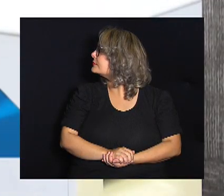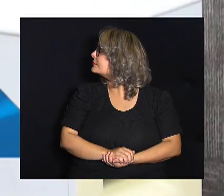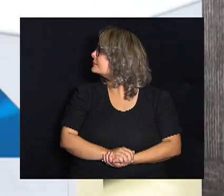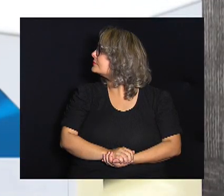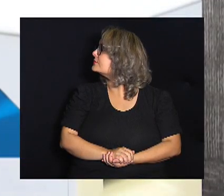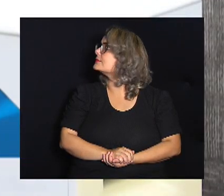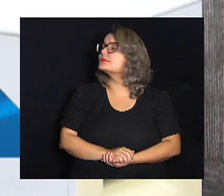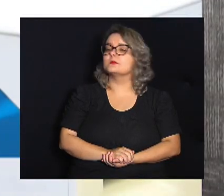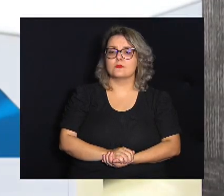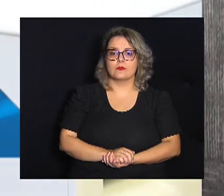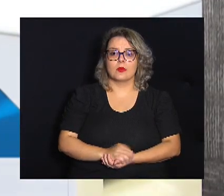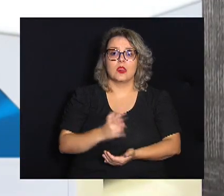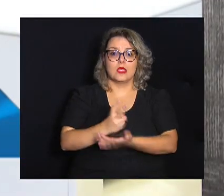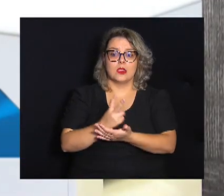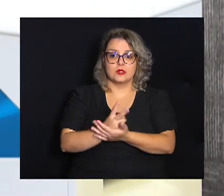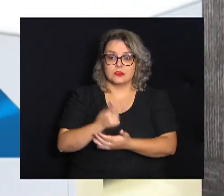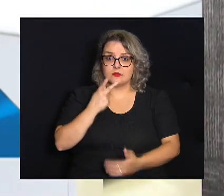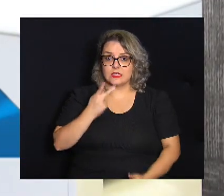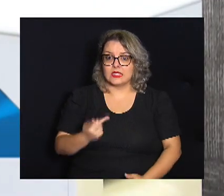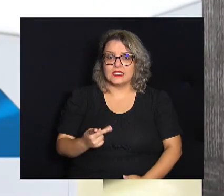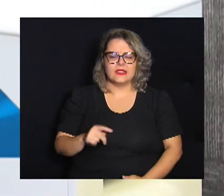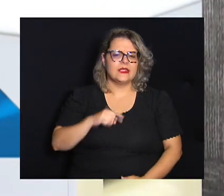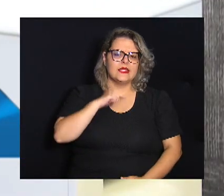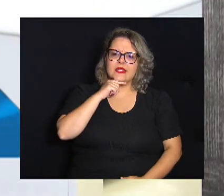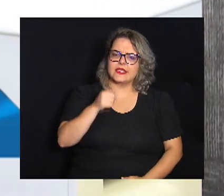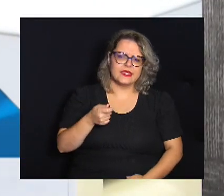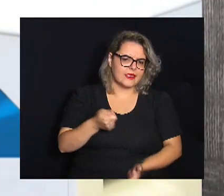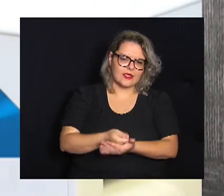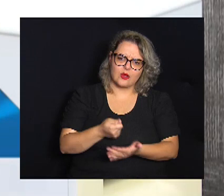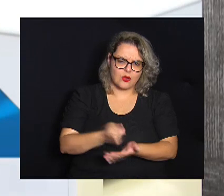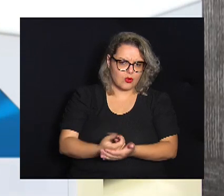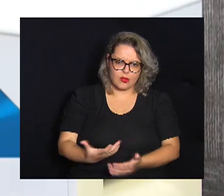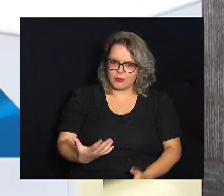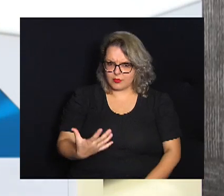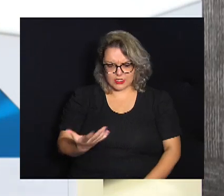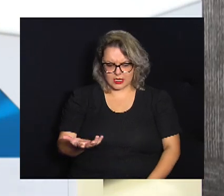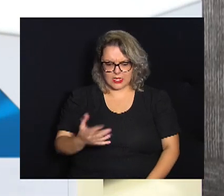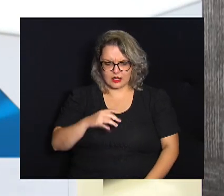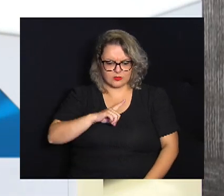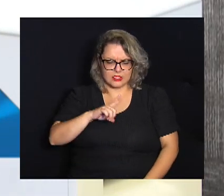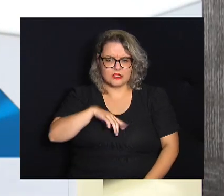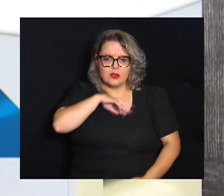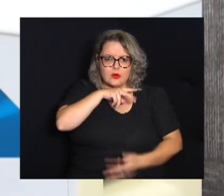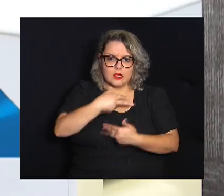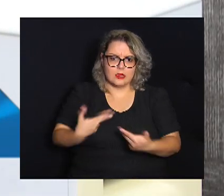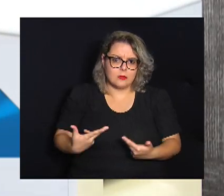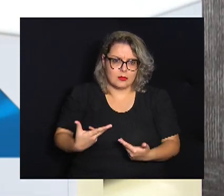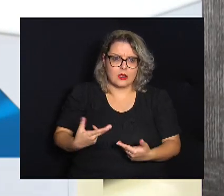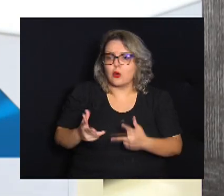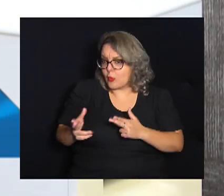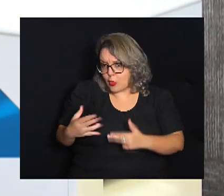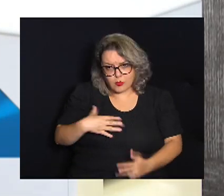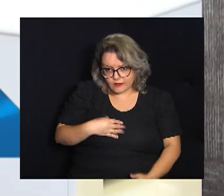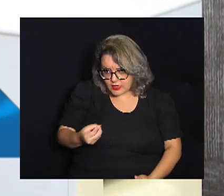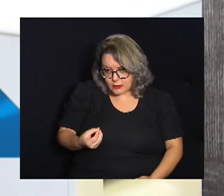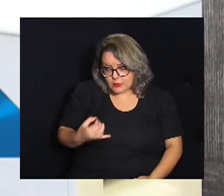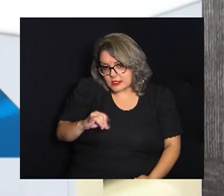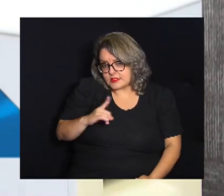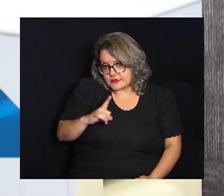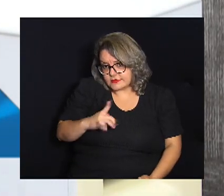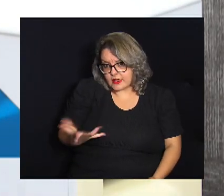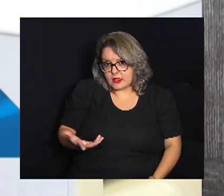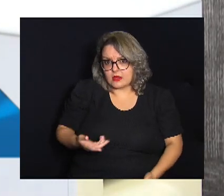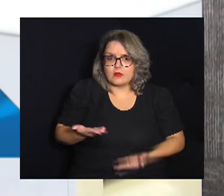Eu sempre digo que ninguém é obrigado a ter animal, assim como filho, mas se tem que cuidar de forma adequada. E nada justifica